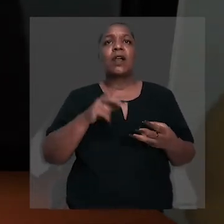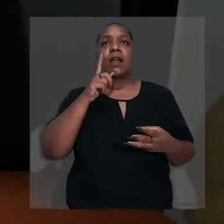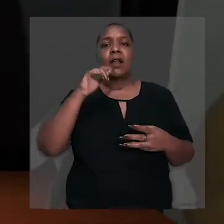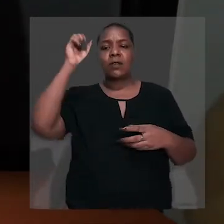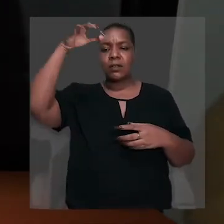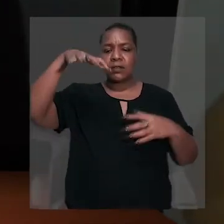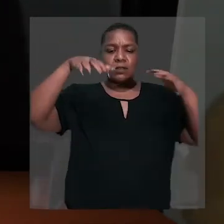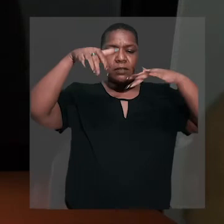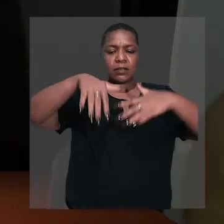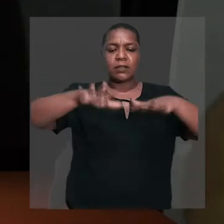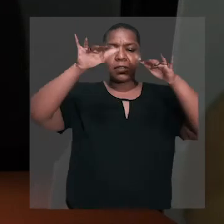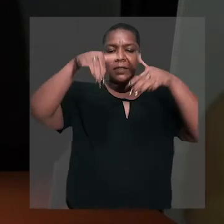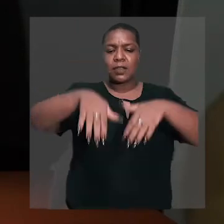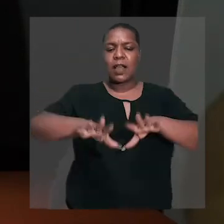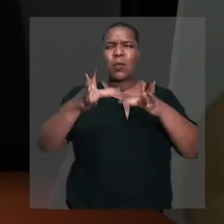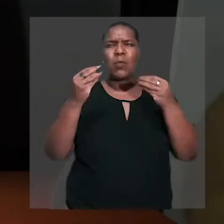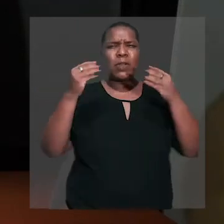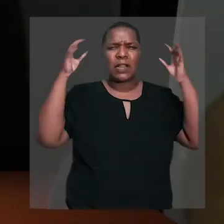Água caindo sobre água, muita água.